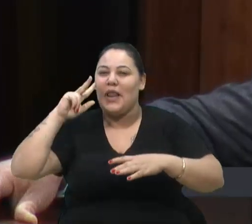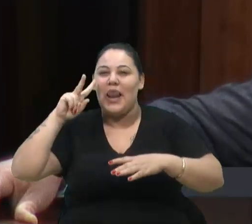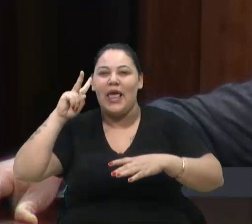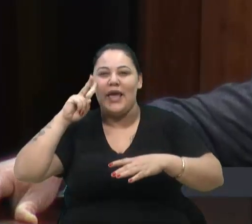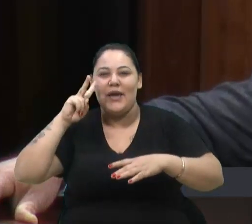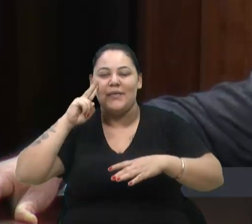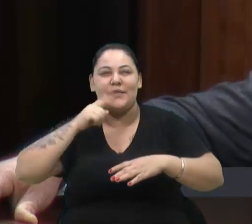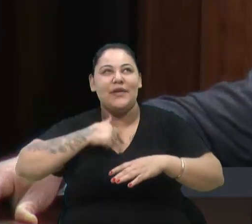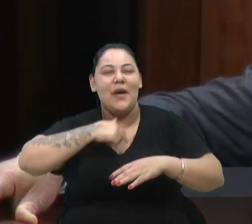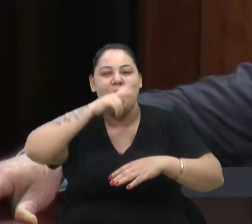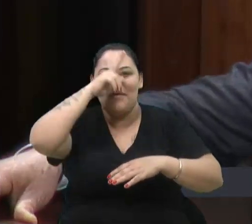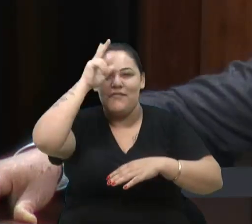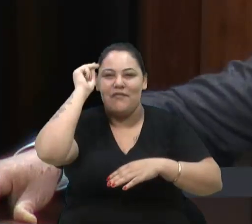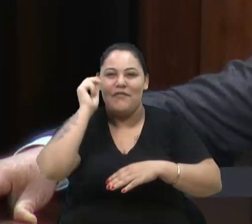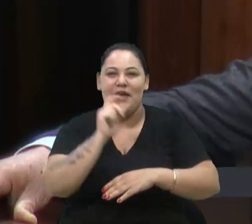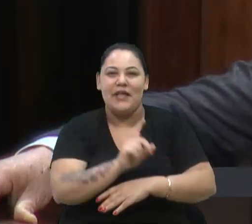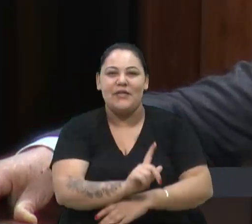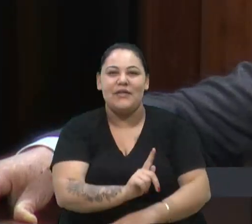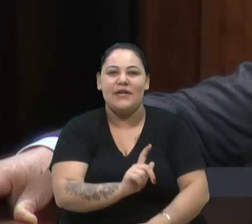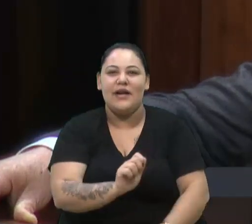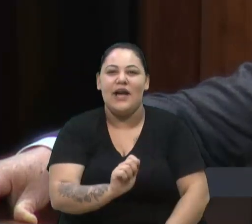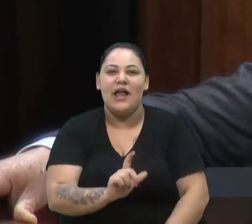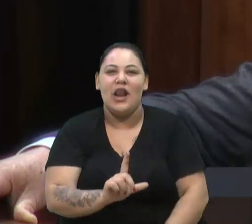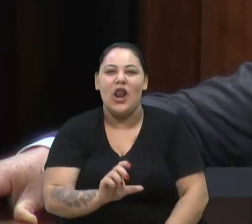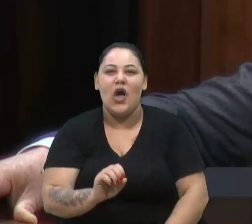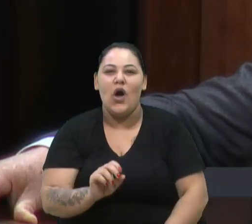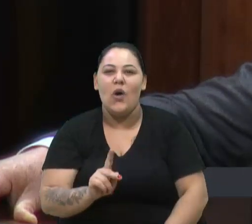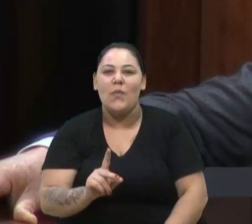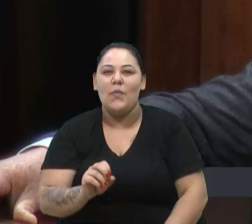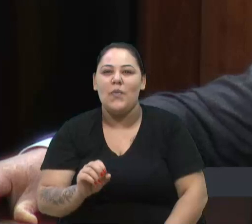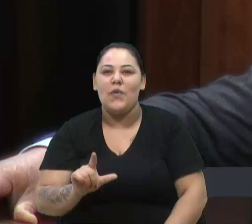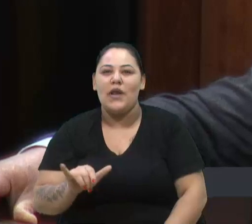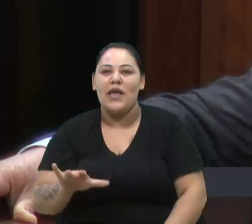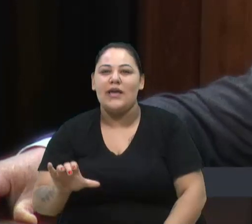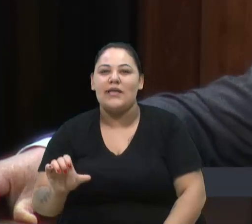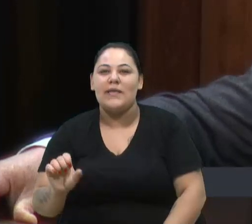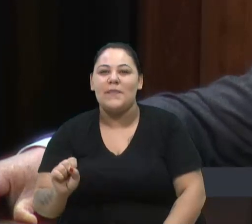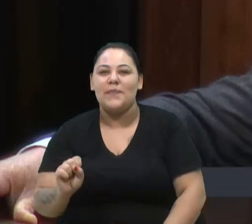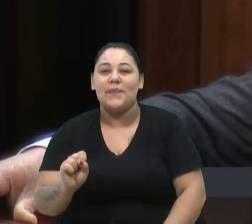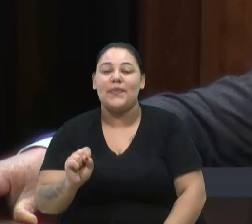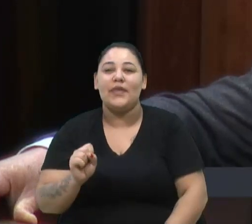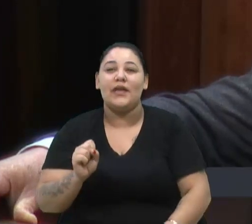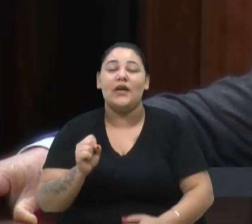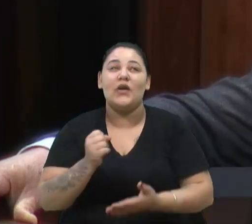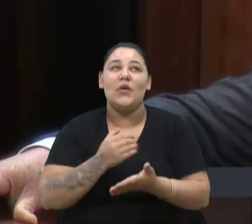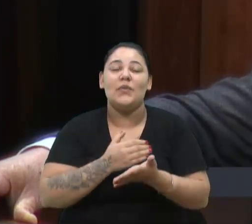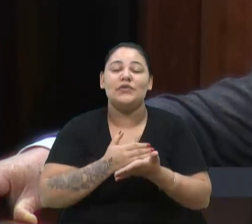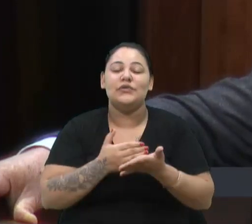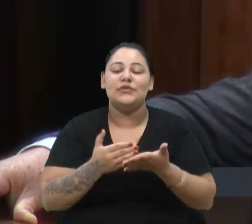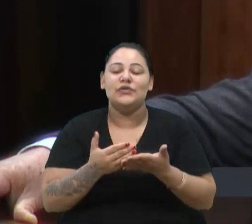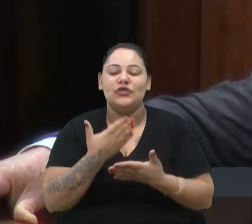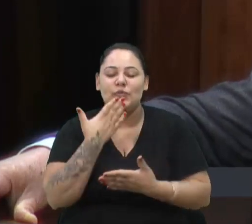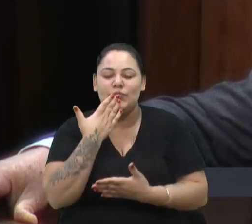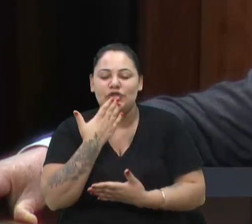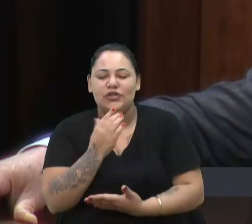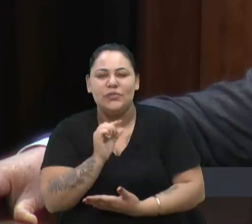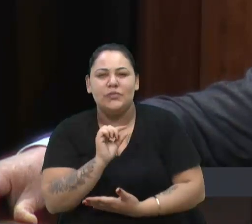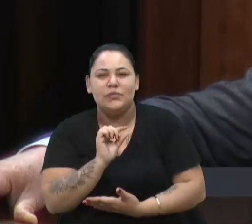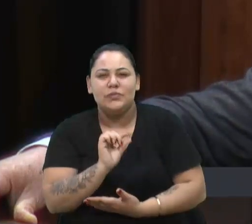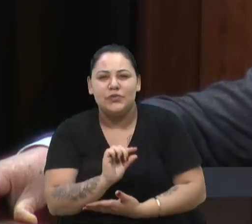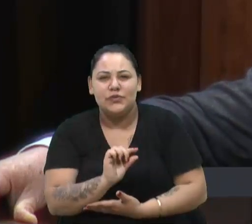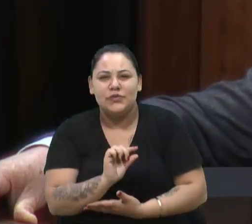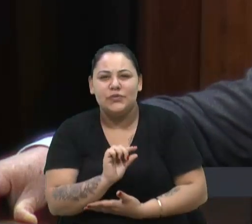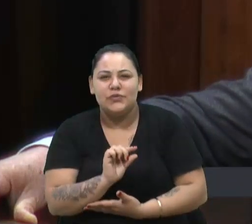super vida e galópolis recente iniciou lá ele eram lá pediu o mínimo do mínimo se eu pudesse